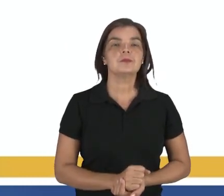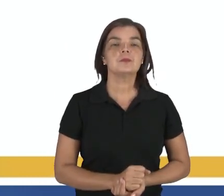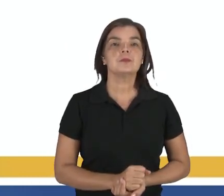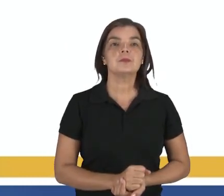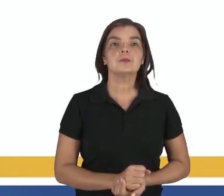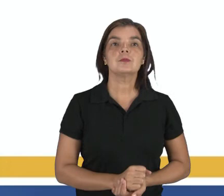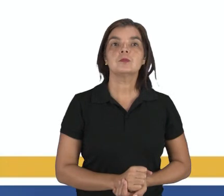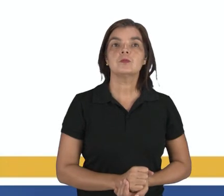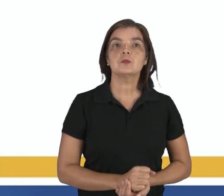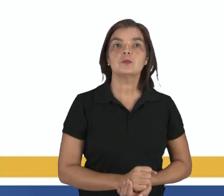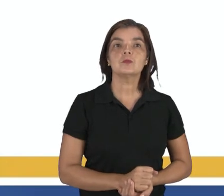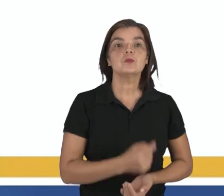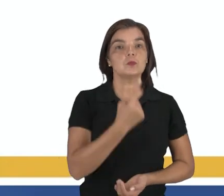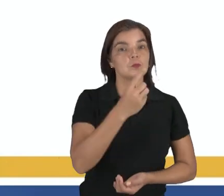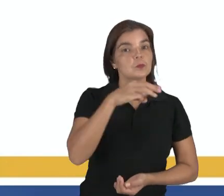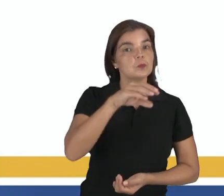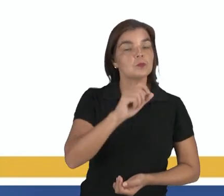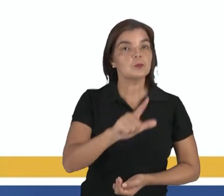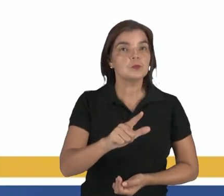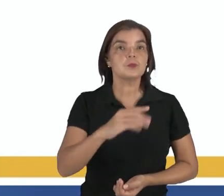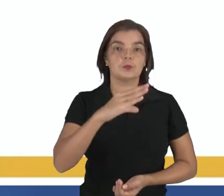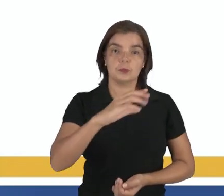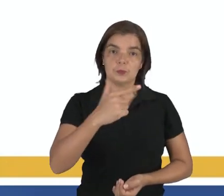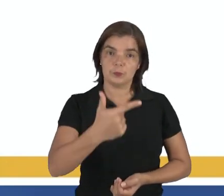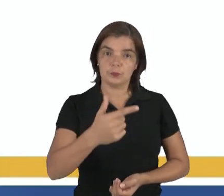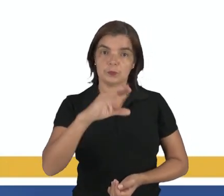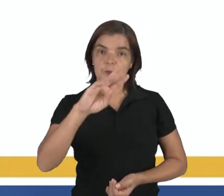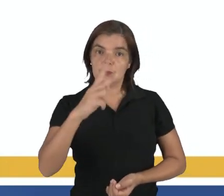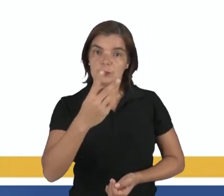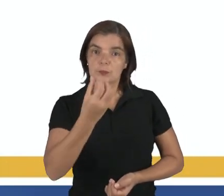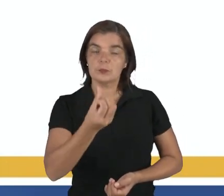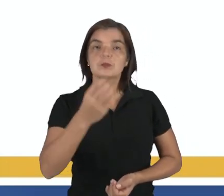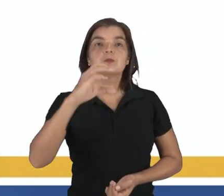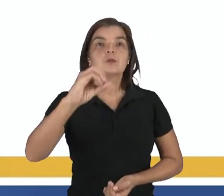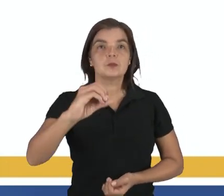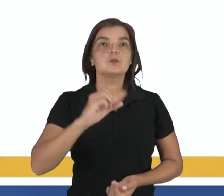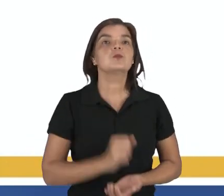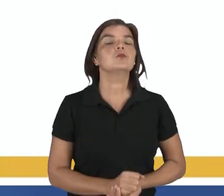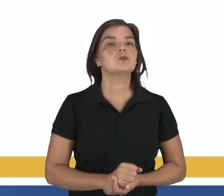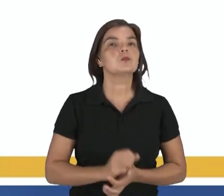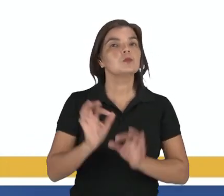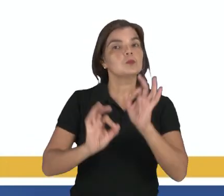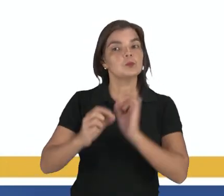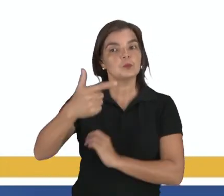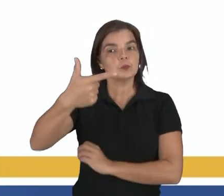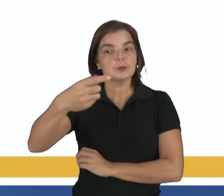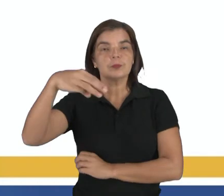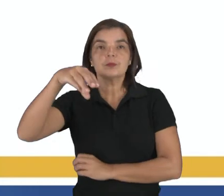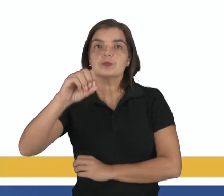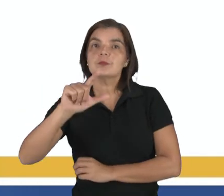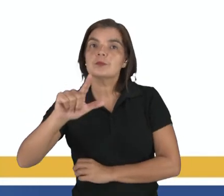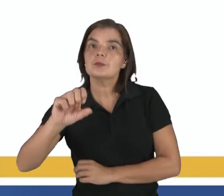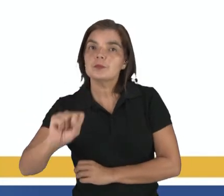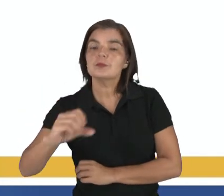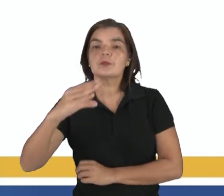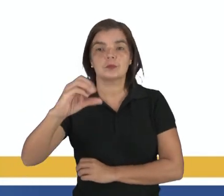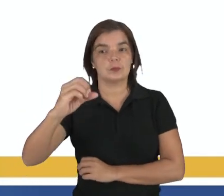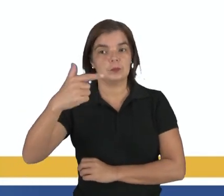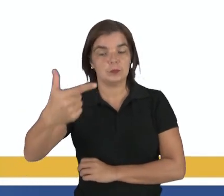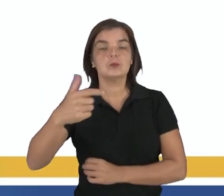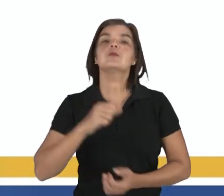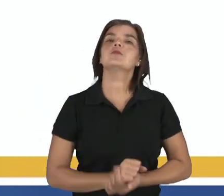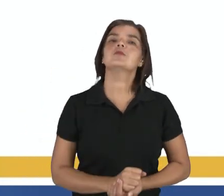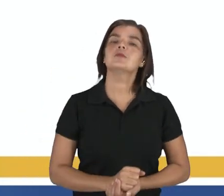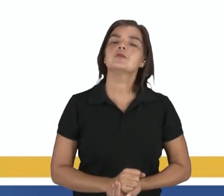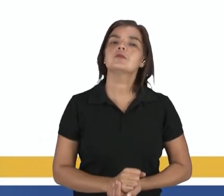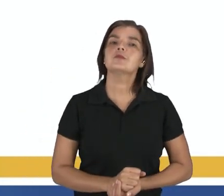reação está dizendo? 1 mol de C2H6O2 produziu 2 mol de CO2.